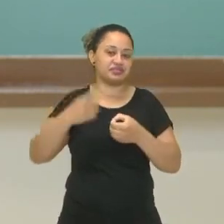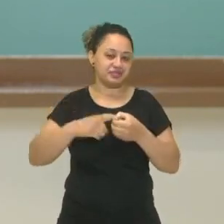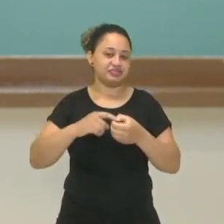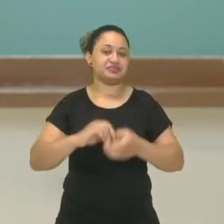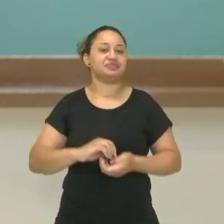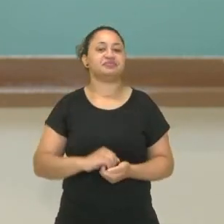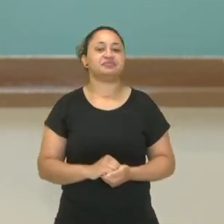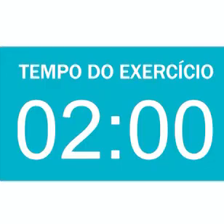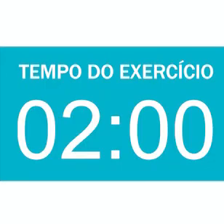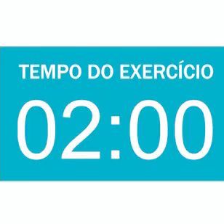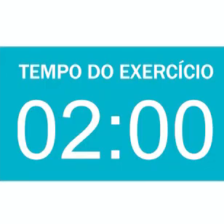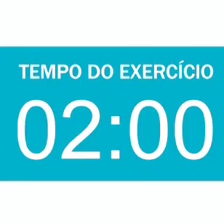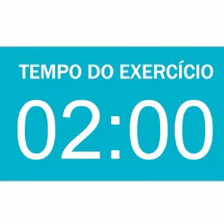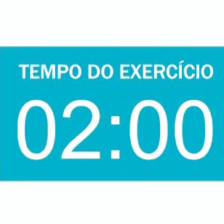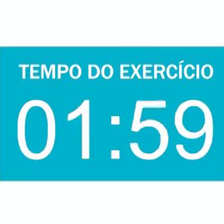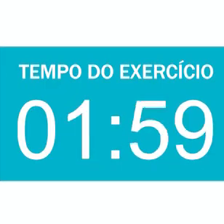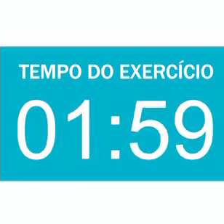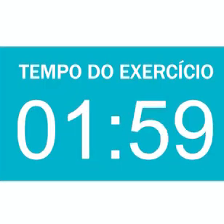Capricha!